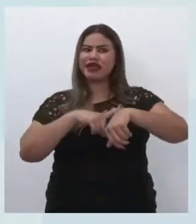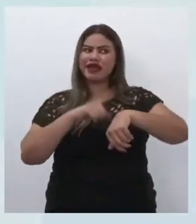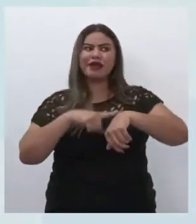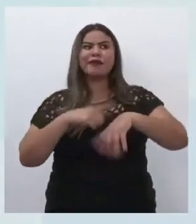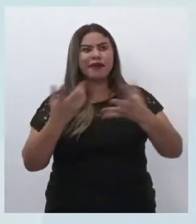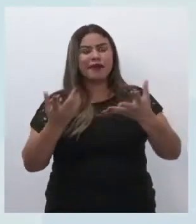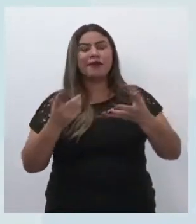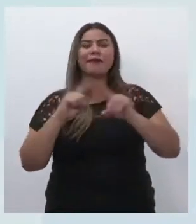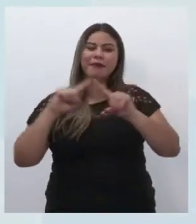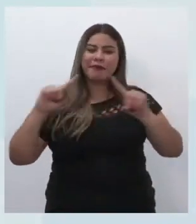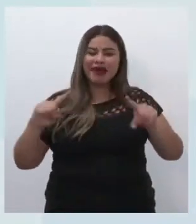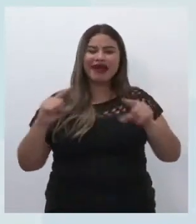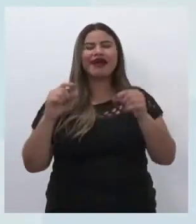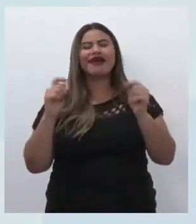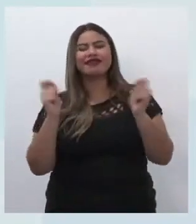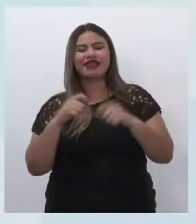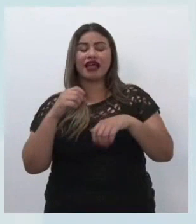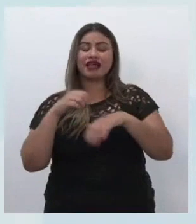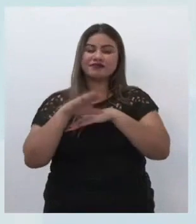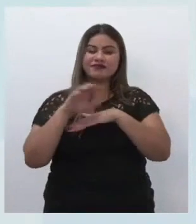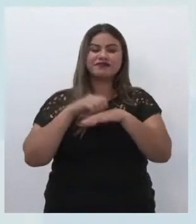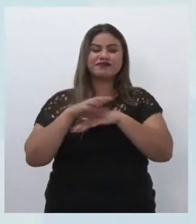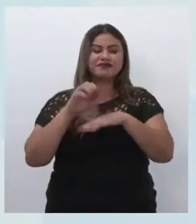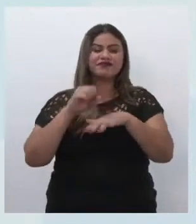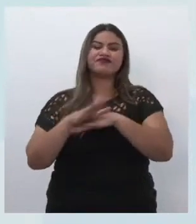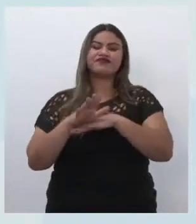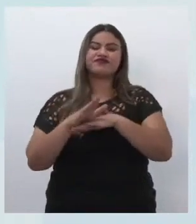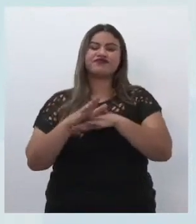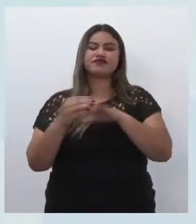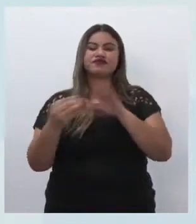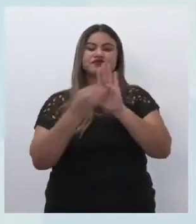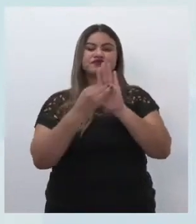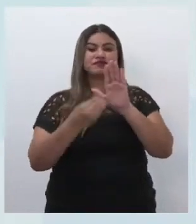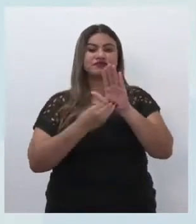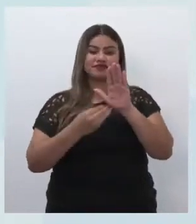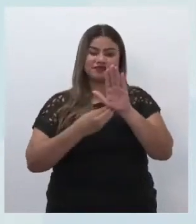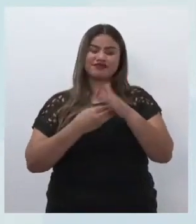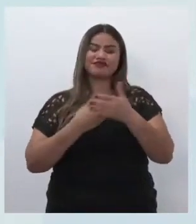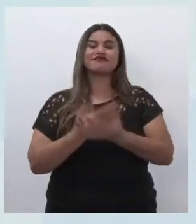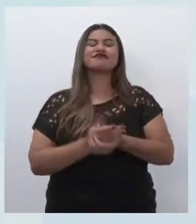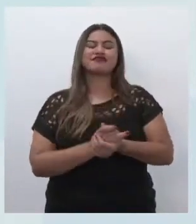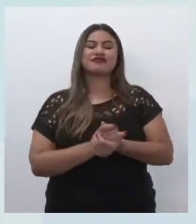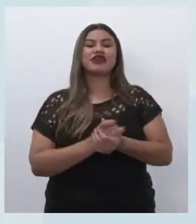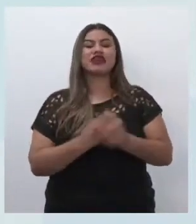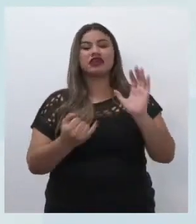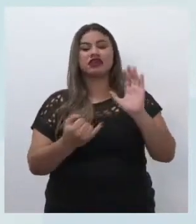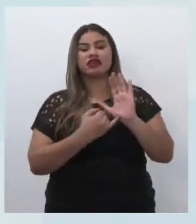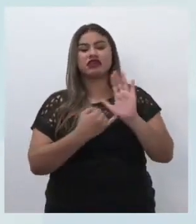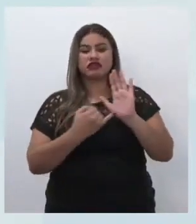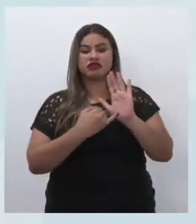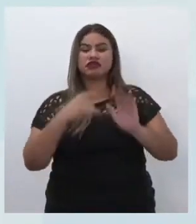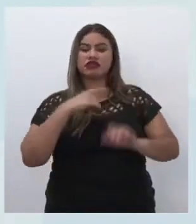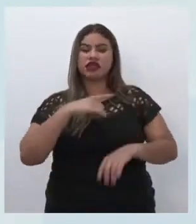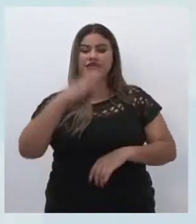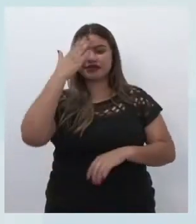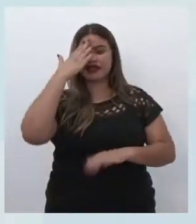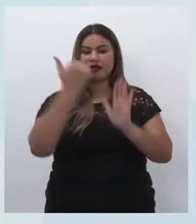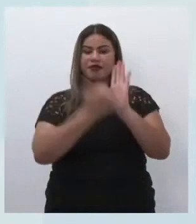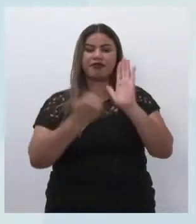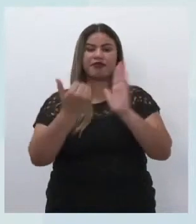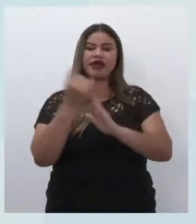mas deixa nossas indicações lá, deixa registrado que esses apontamentos, principalmente do Saiba Mais e das referências,